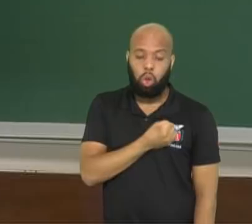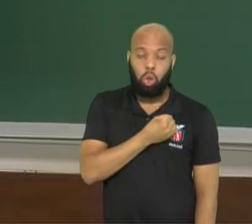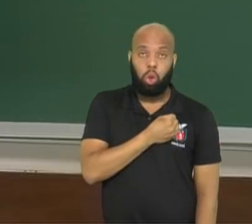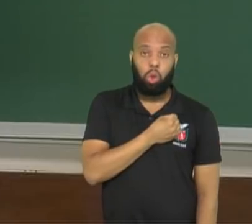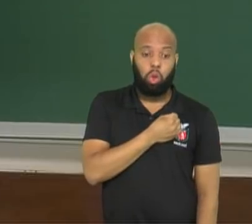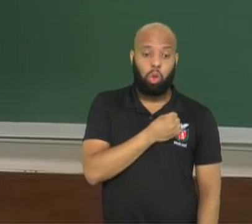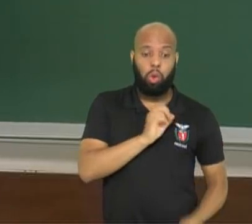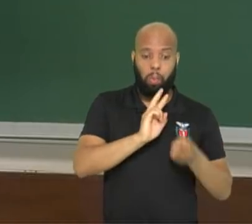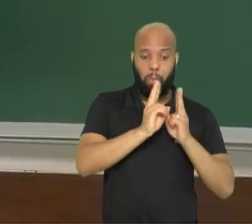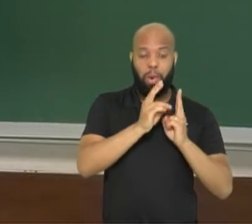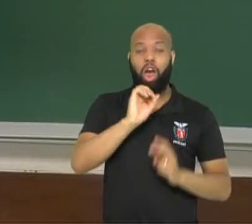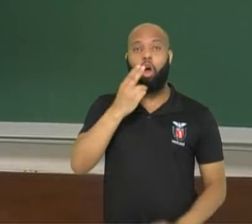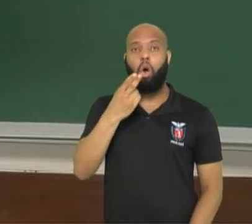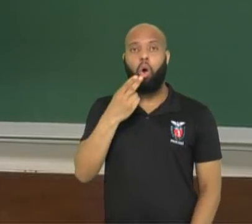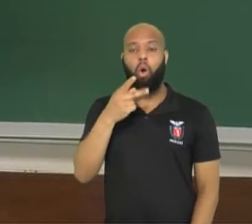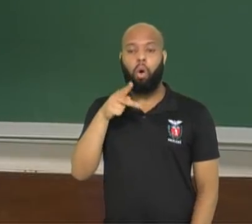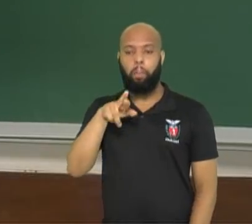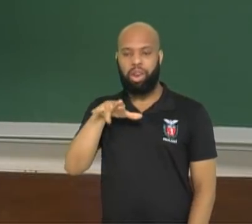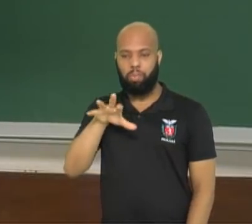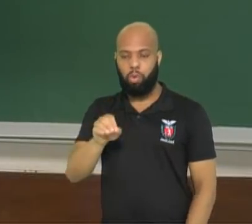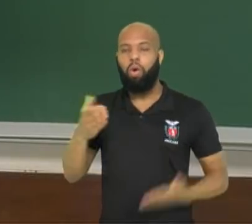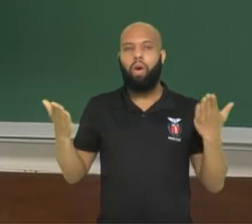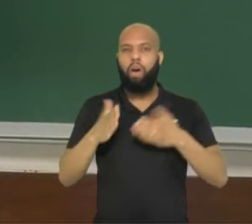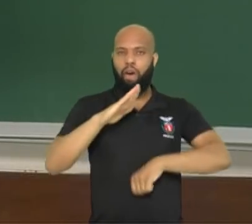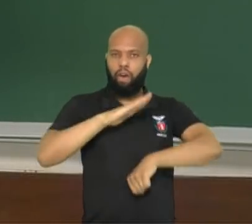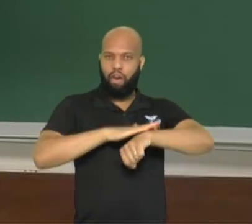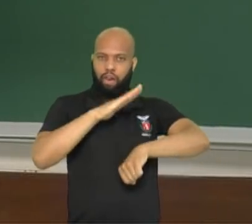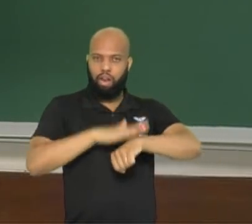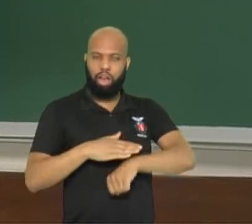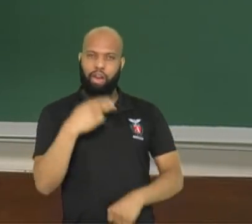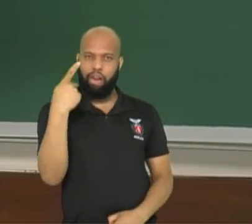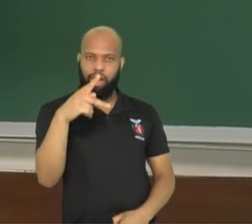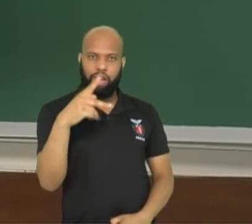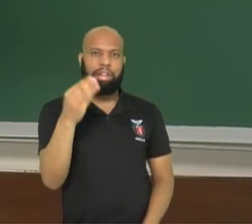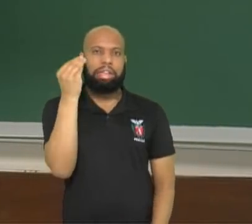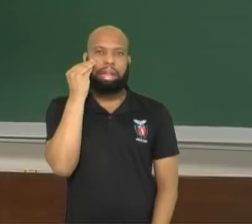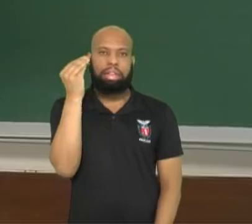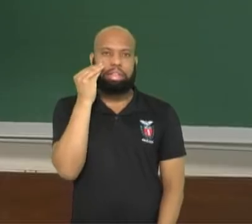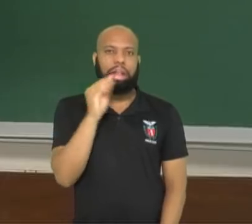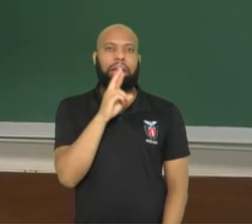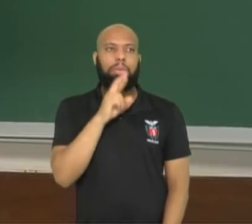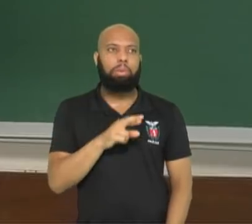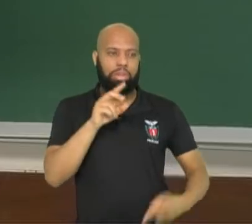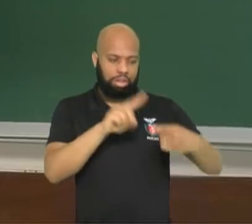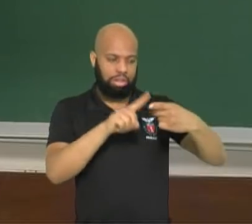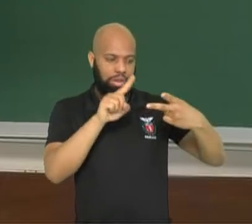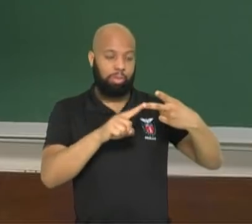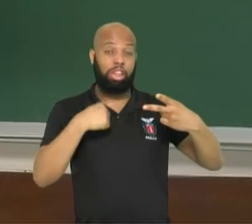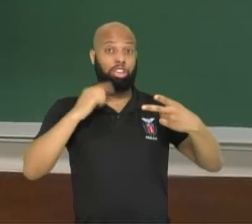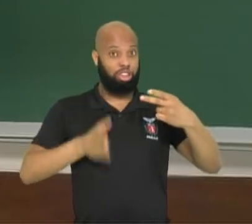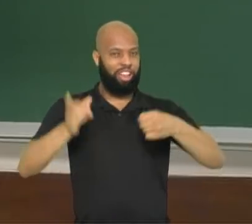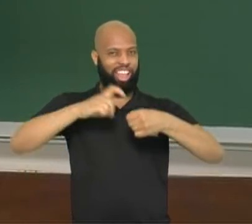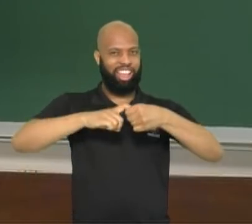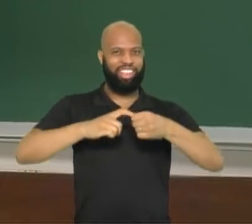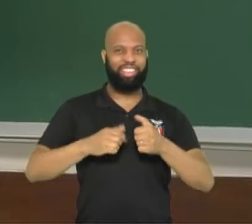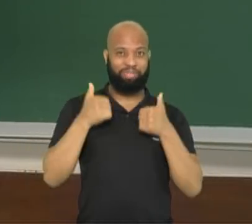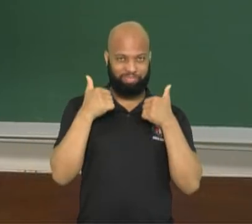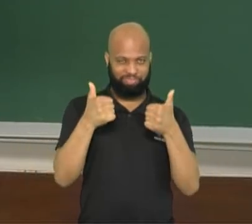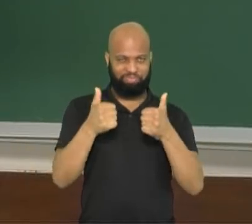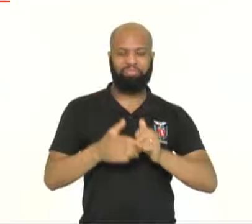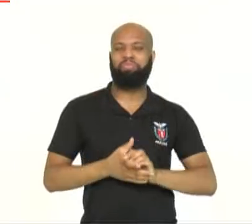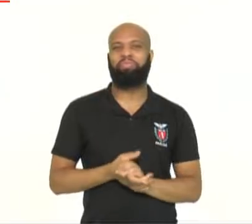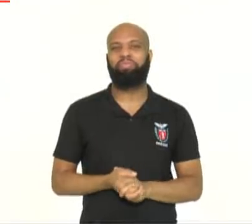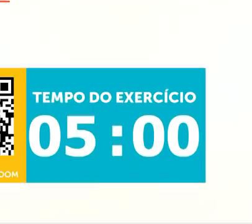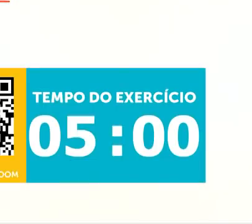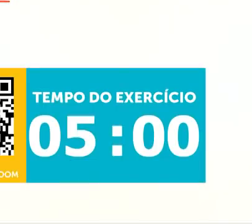número primo? Então, a professora vai dar um tempinho para você tentar resolver esse exercício e eu já volto, tudo bem?